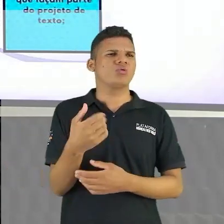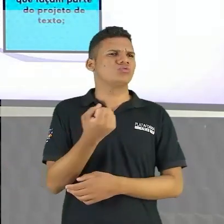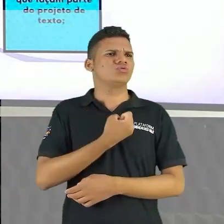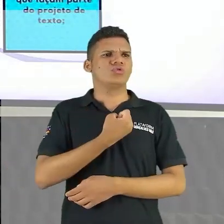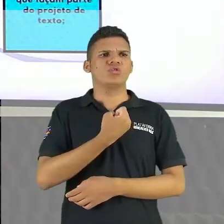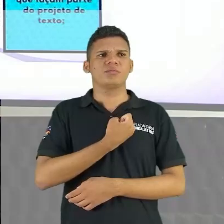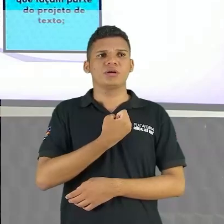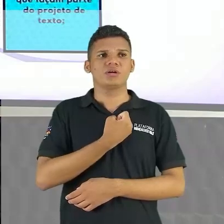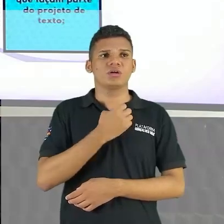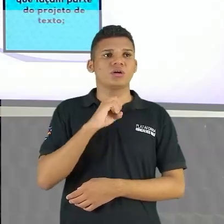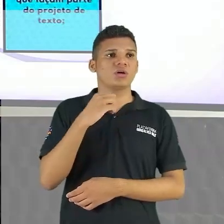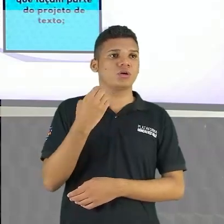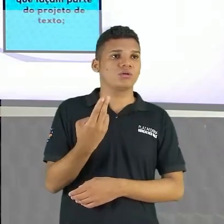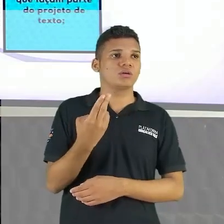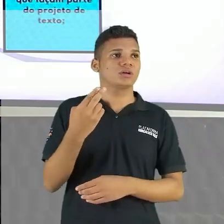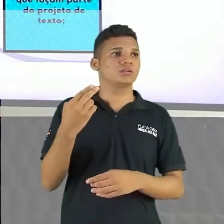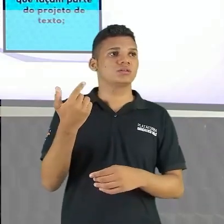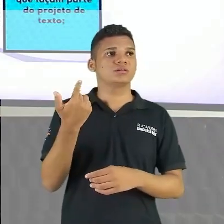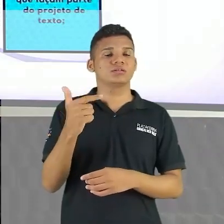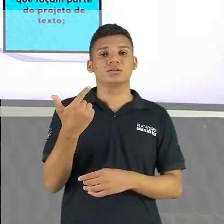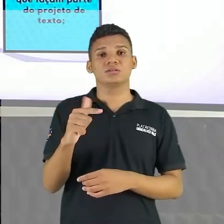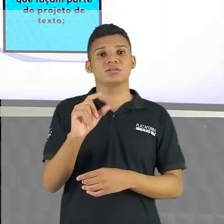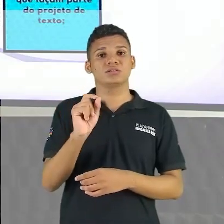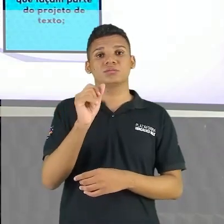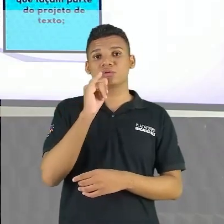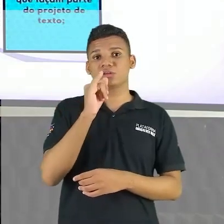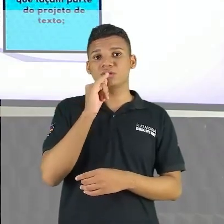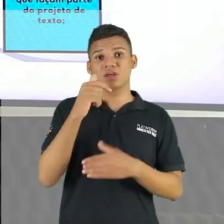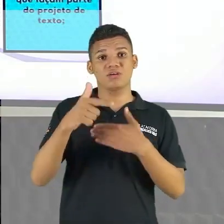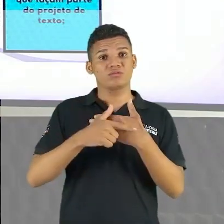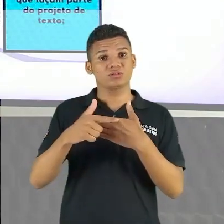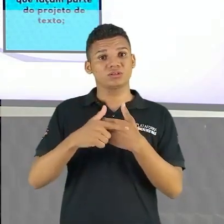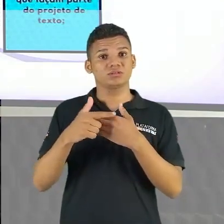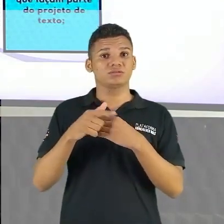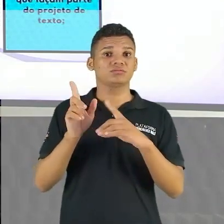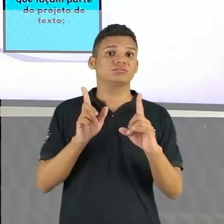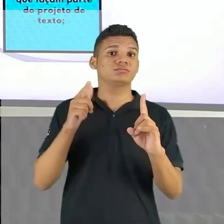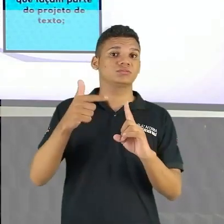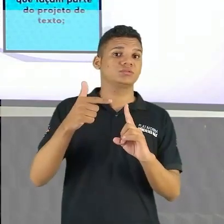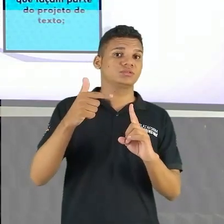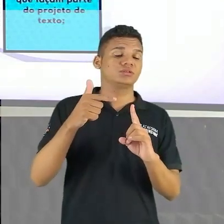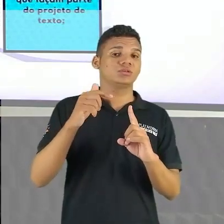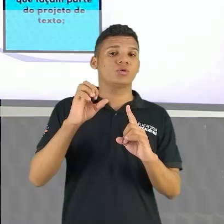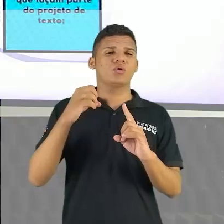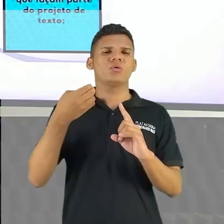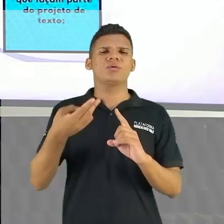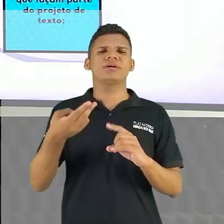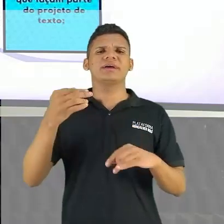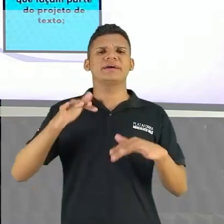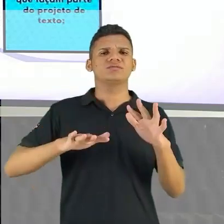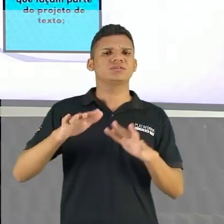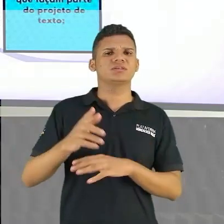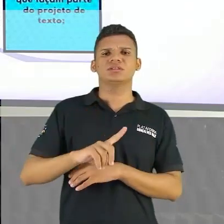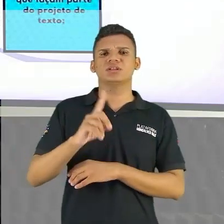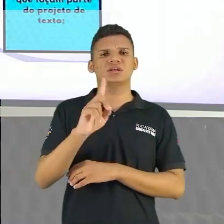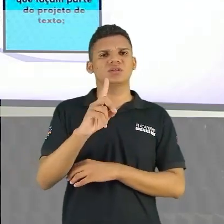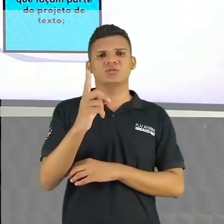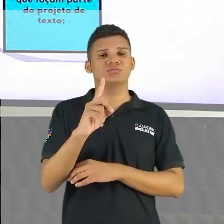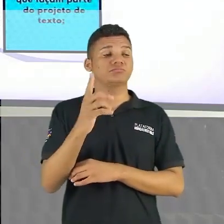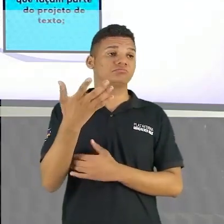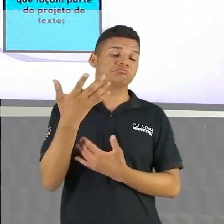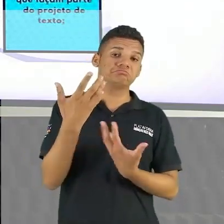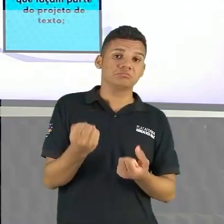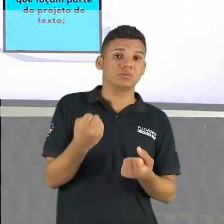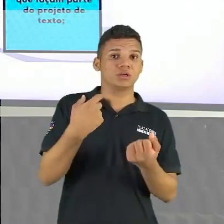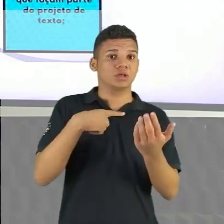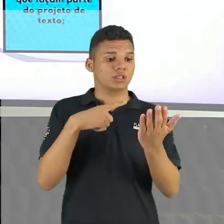ou sinais gráficos sem alguma sem alguma função evidente ou ainda até a a o não acerto das margens a